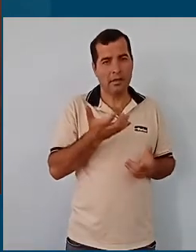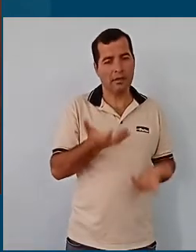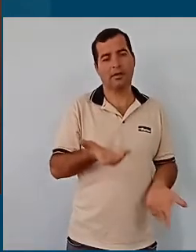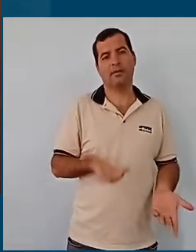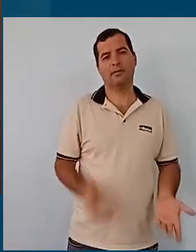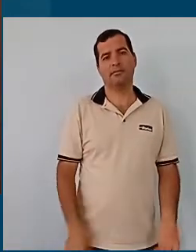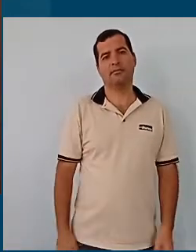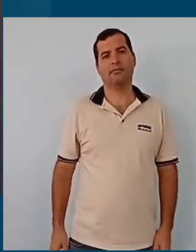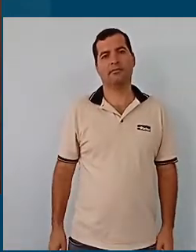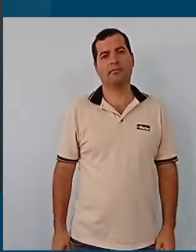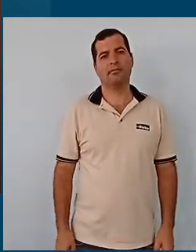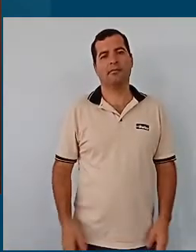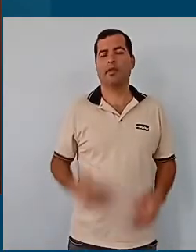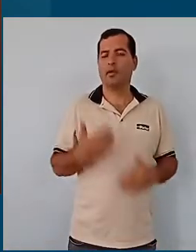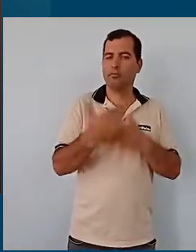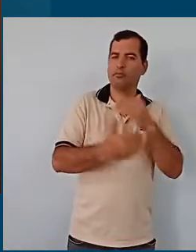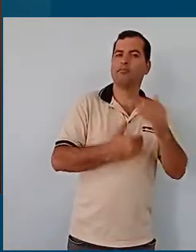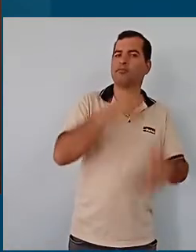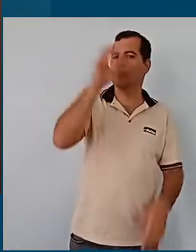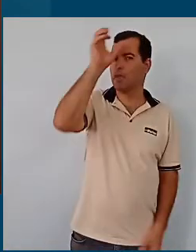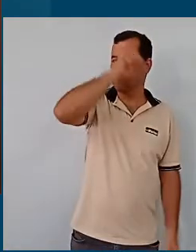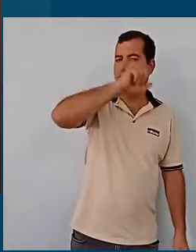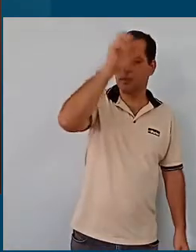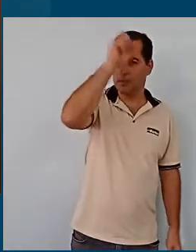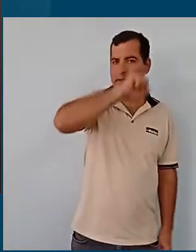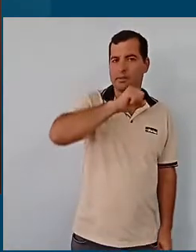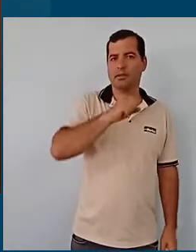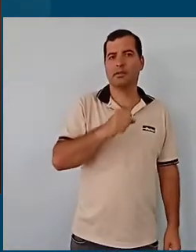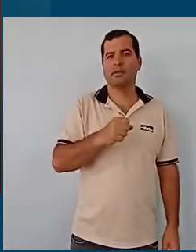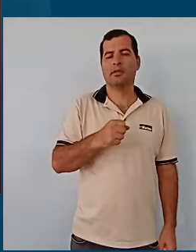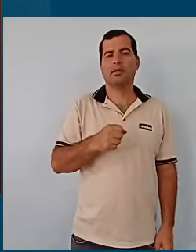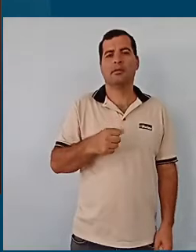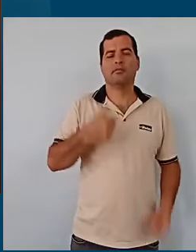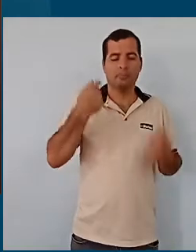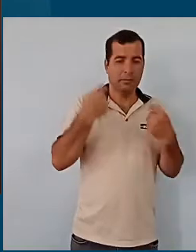processo. O processo de aprender, ele precisa ser marcado